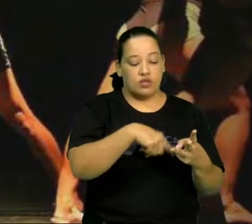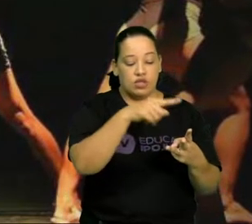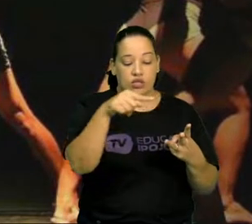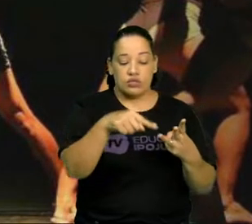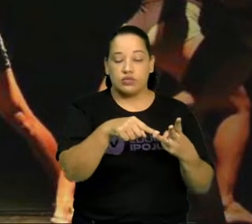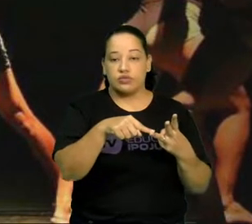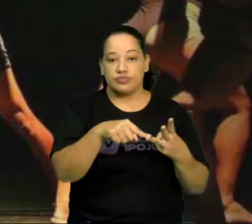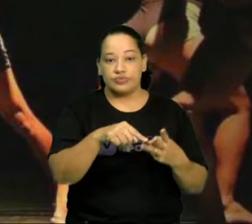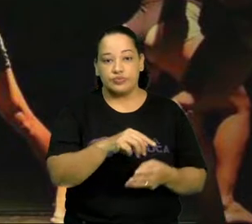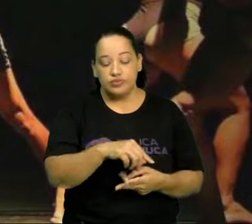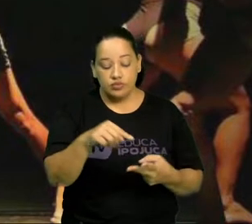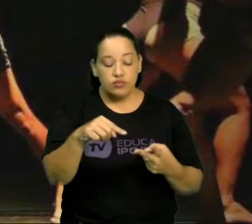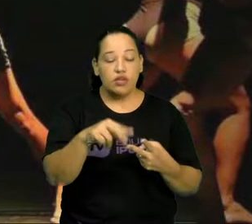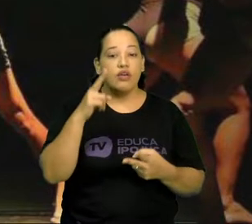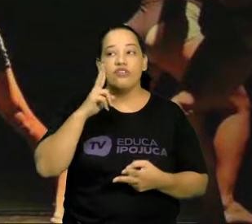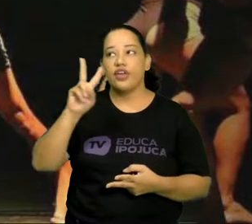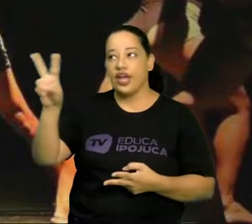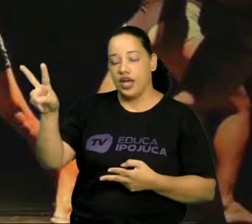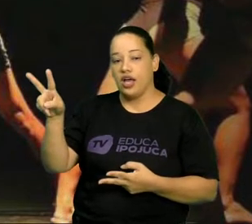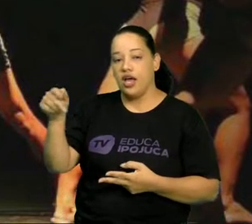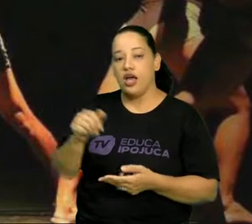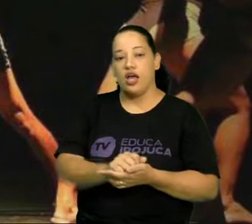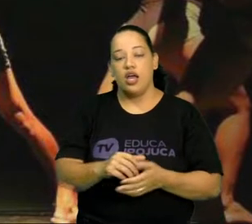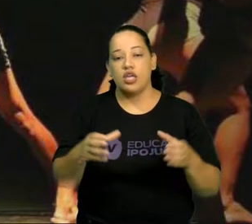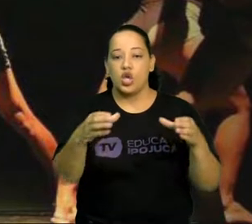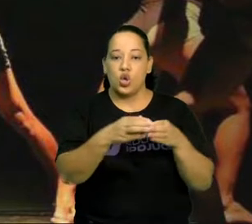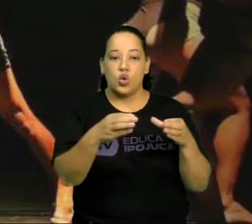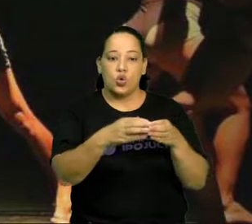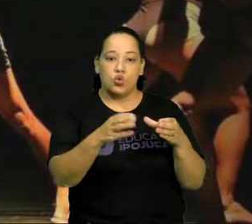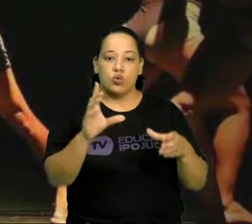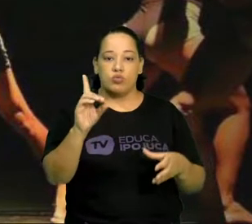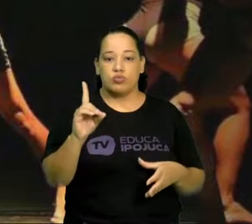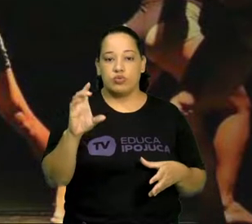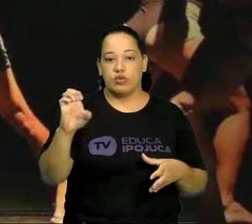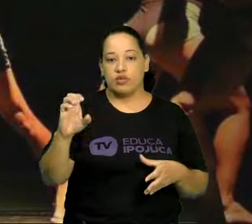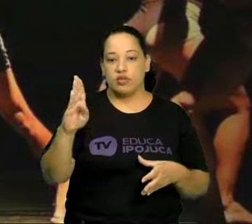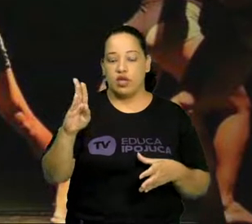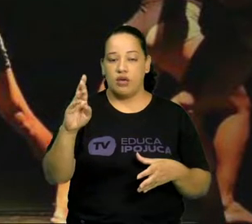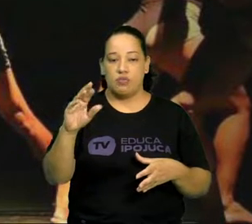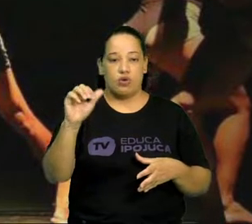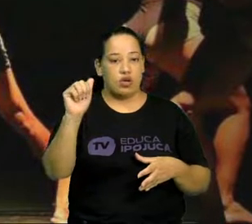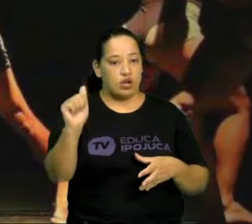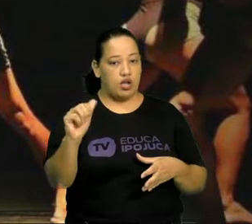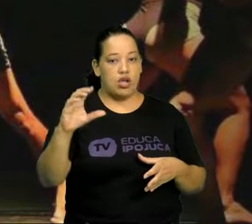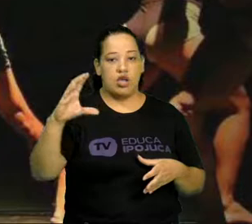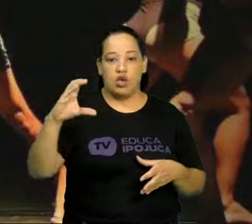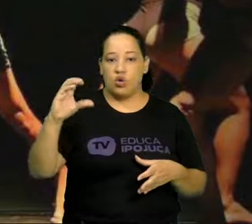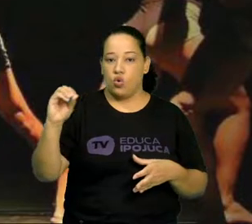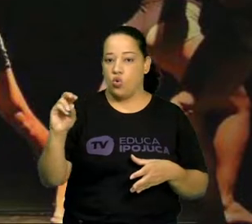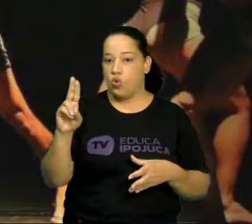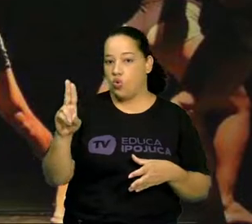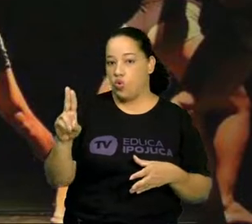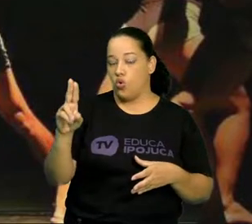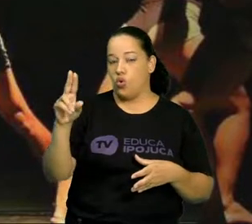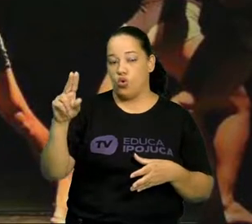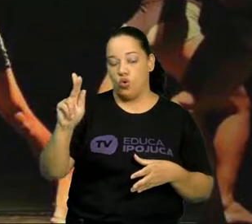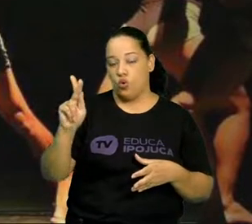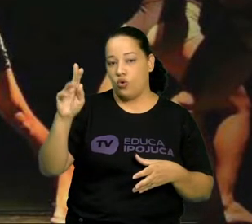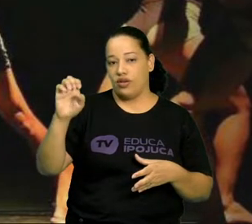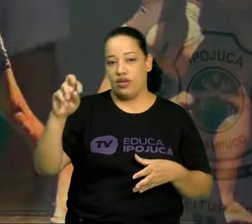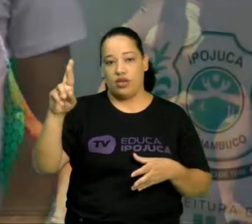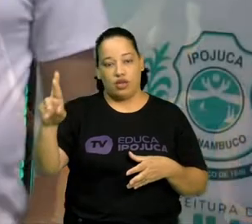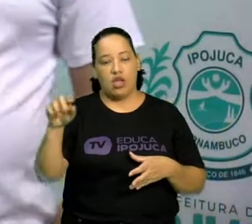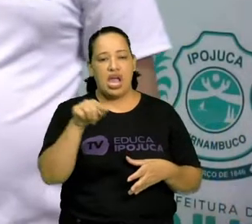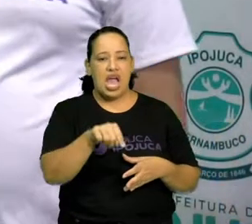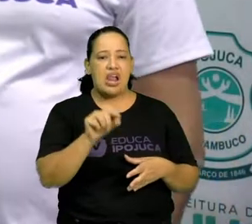Aqui a gente tem uma foto da companhia Deborah Coker, do espetáculo Tatiana, de 2011. Deborah Coker é